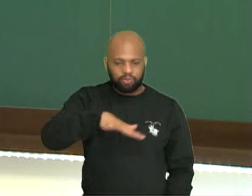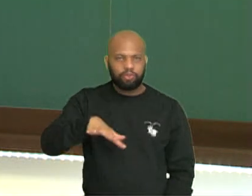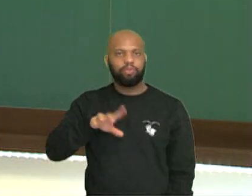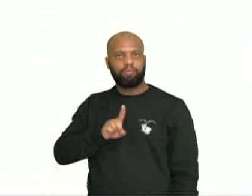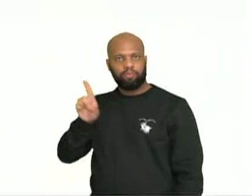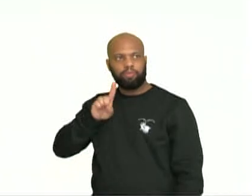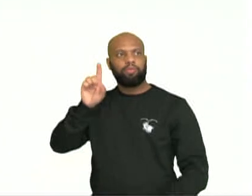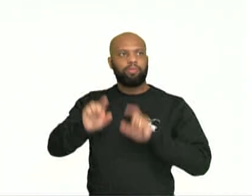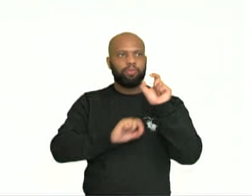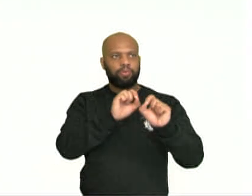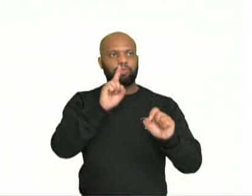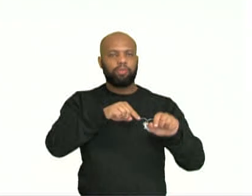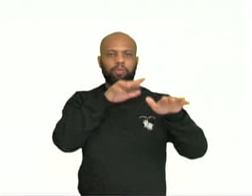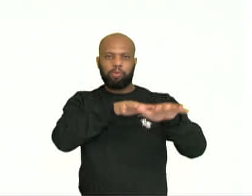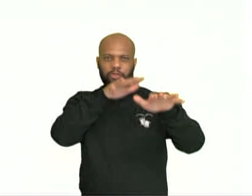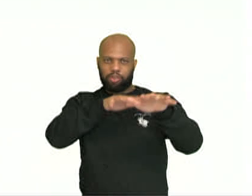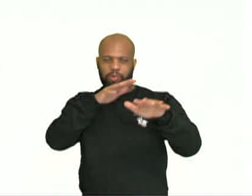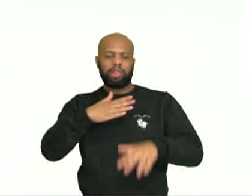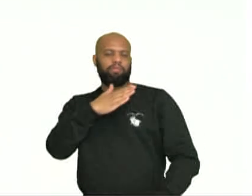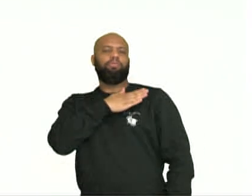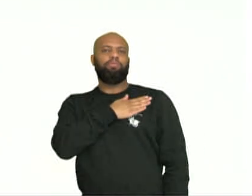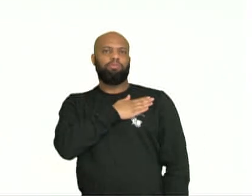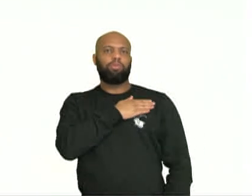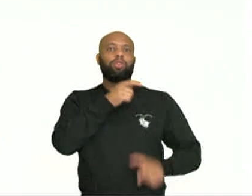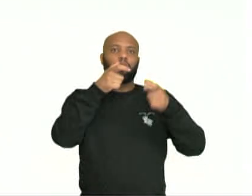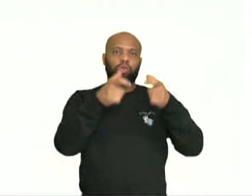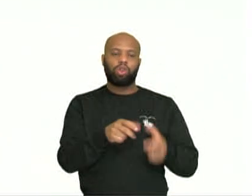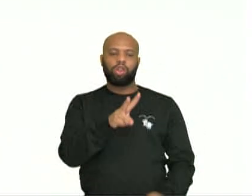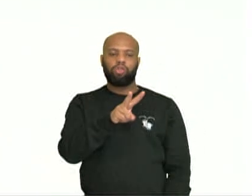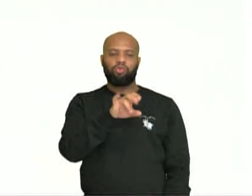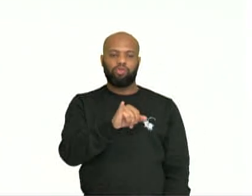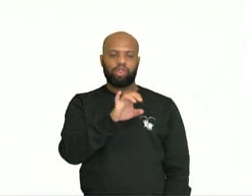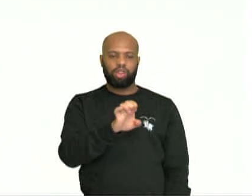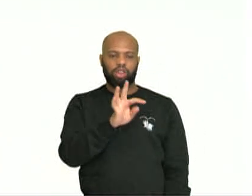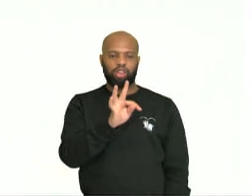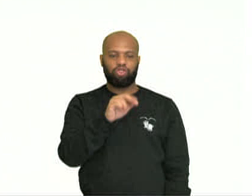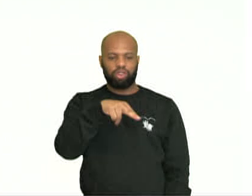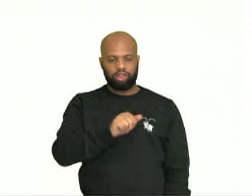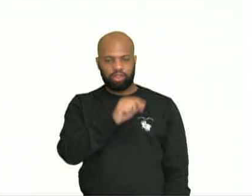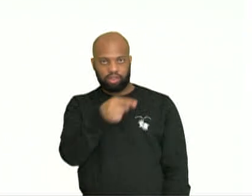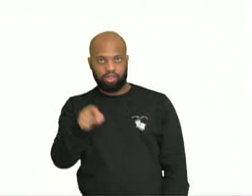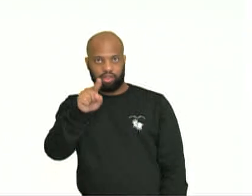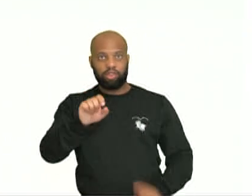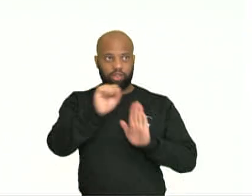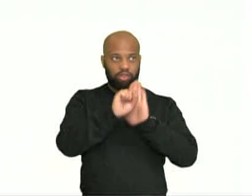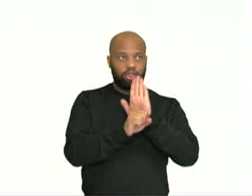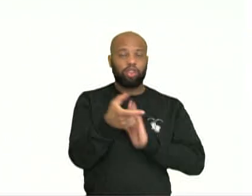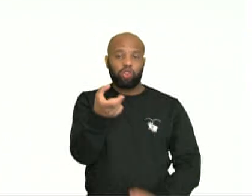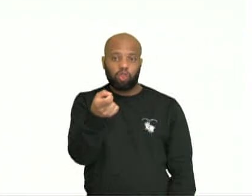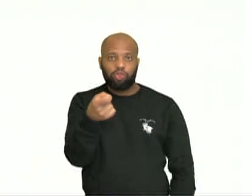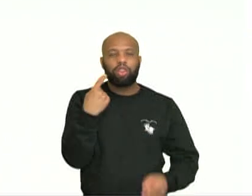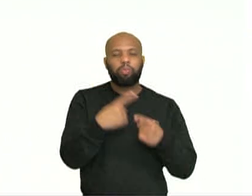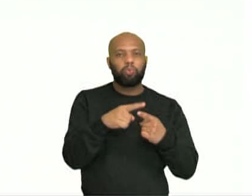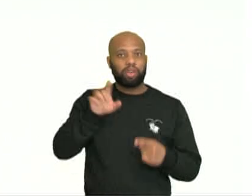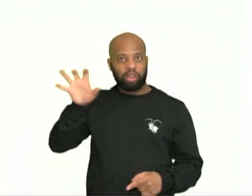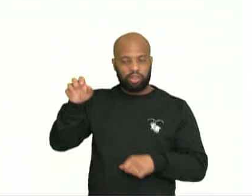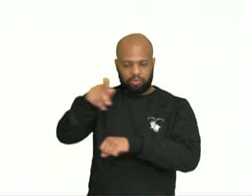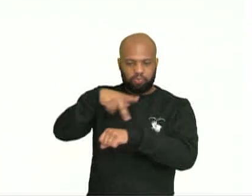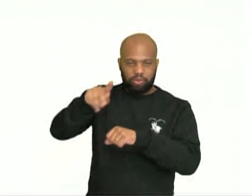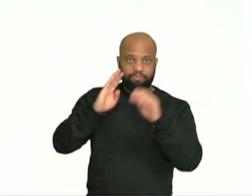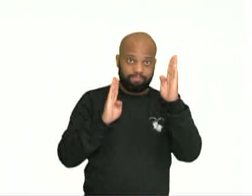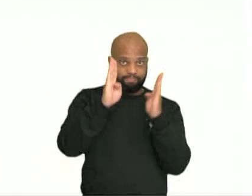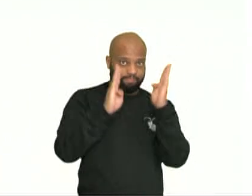Aqui, destacado o movimento nacionalista no Vietnã no século XX, porque o Vietnã, durante o período da Guerra Fria,